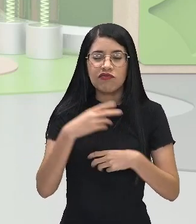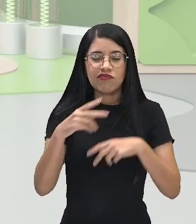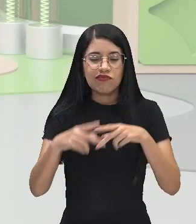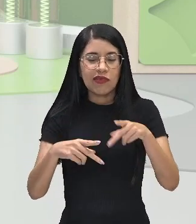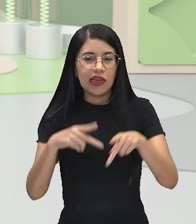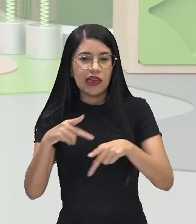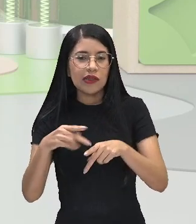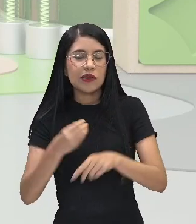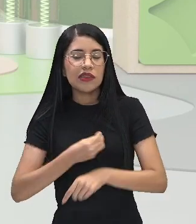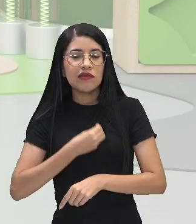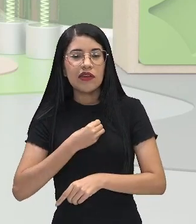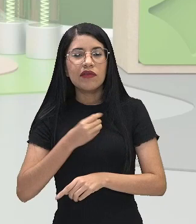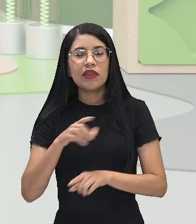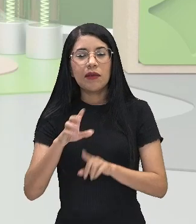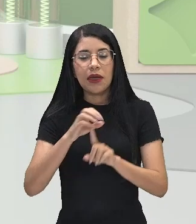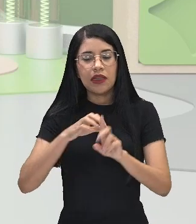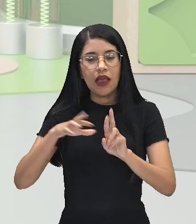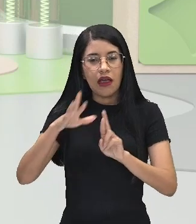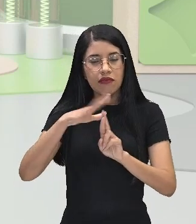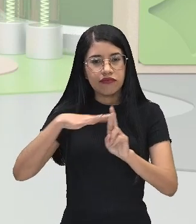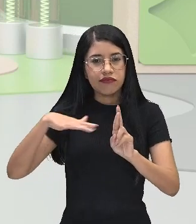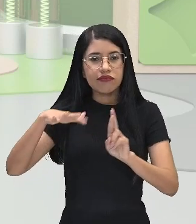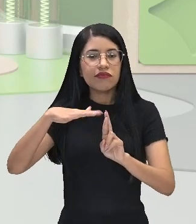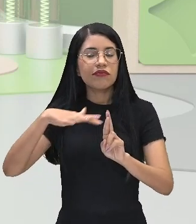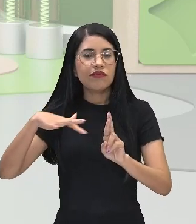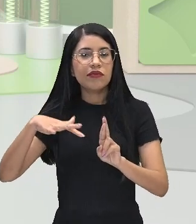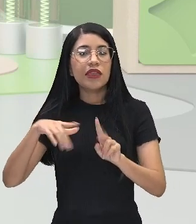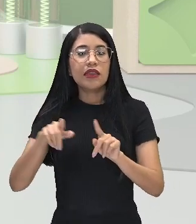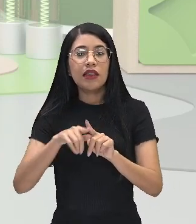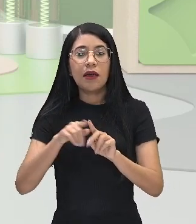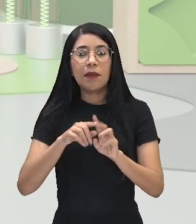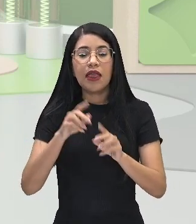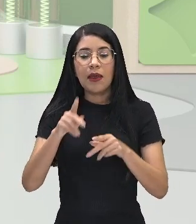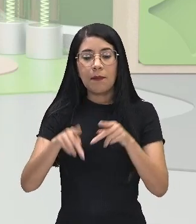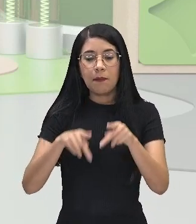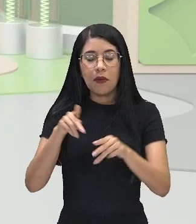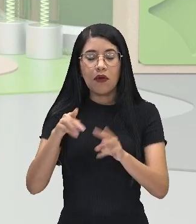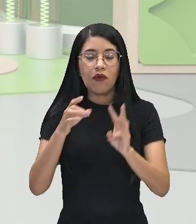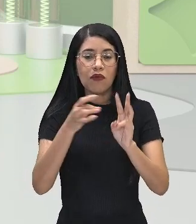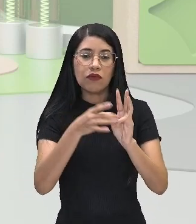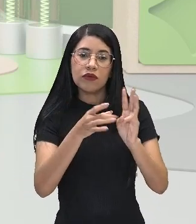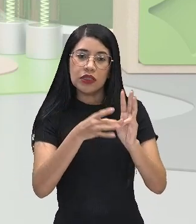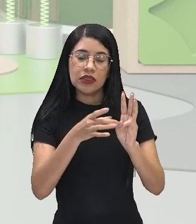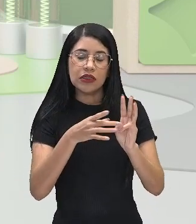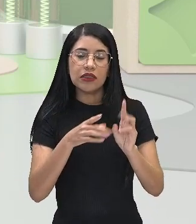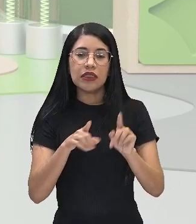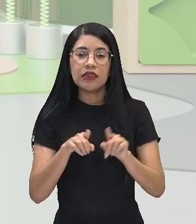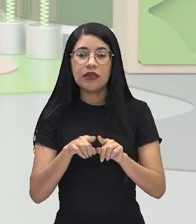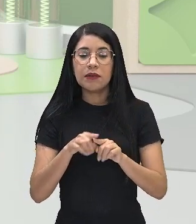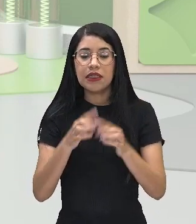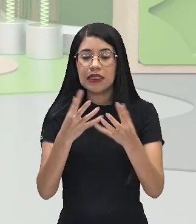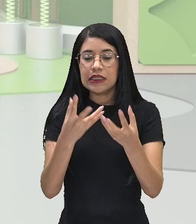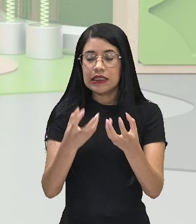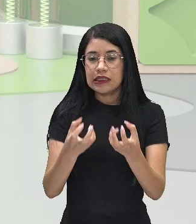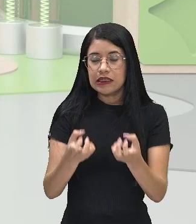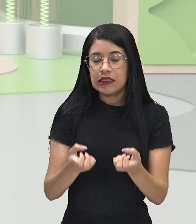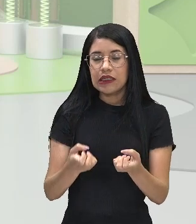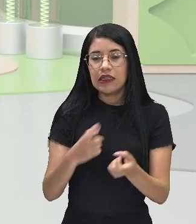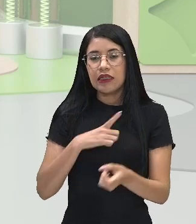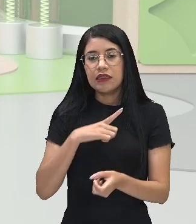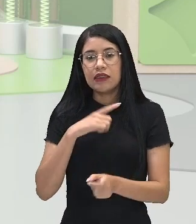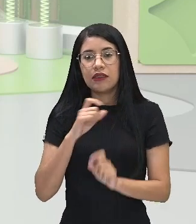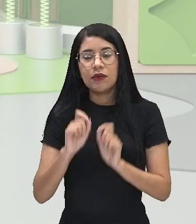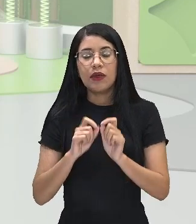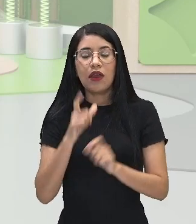populações ribeirinhas e também pelas populações indígenas. Na seca, onde a gente tem os